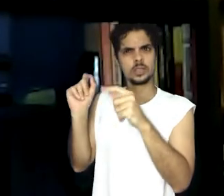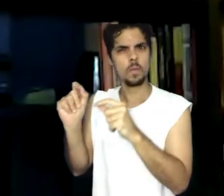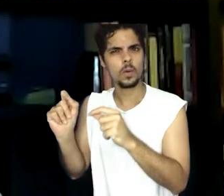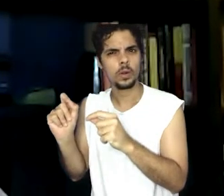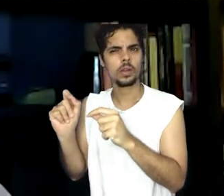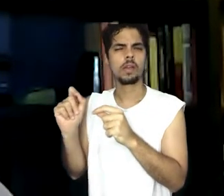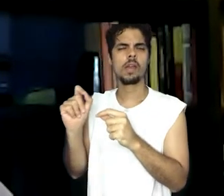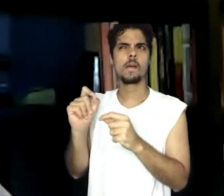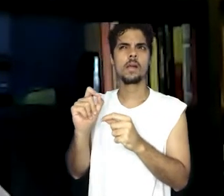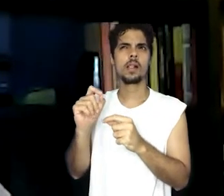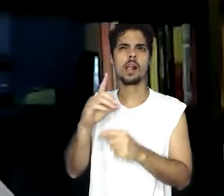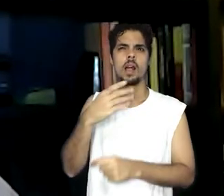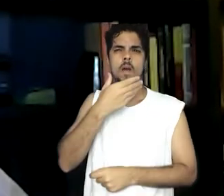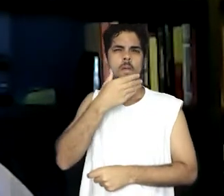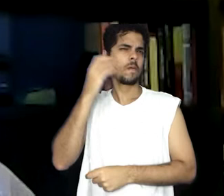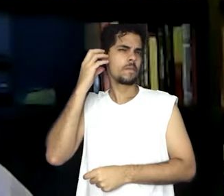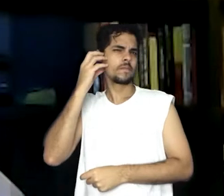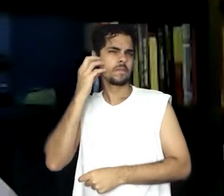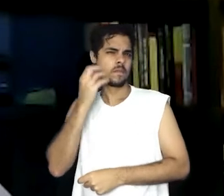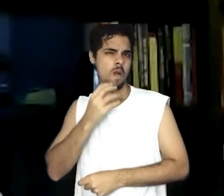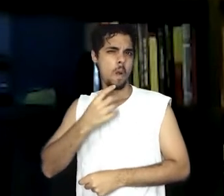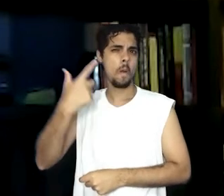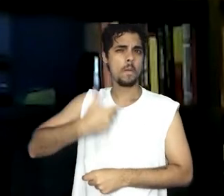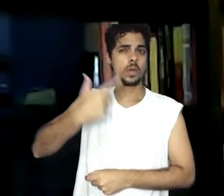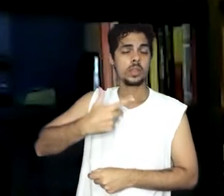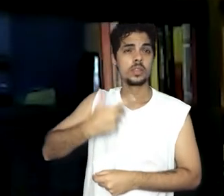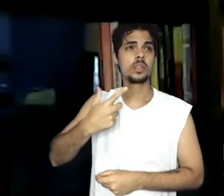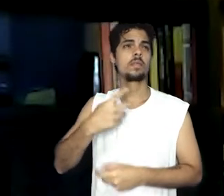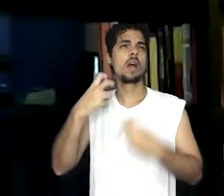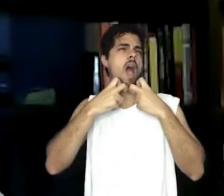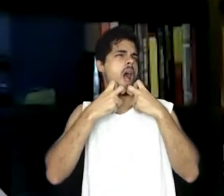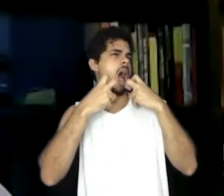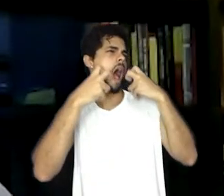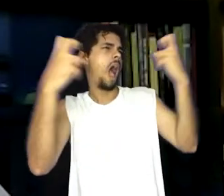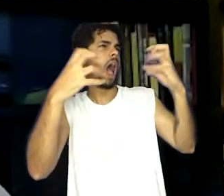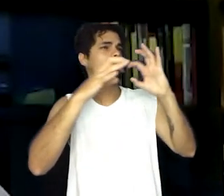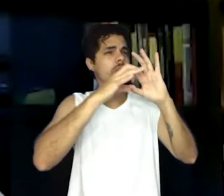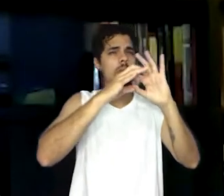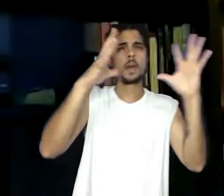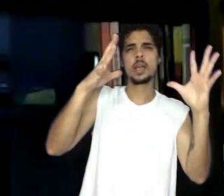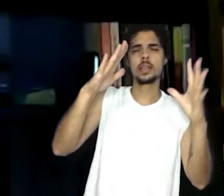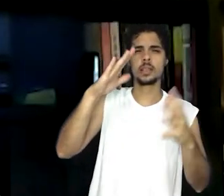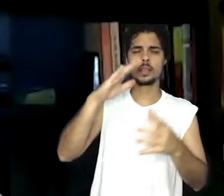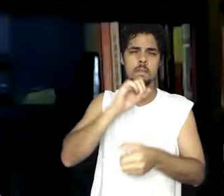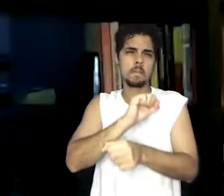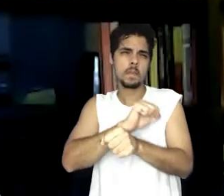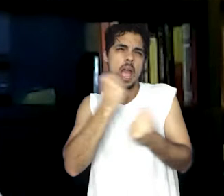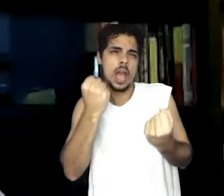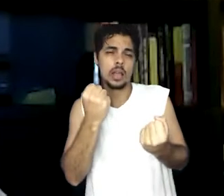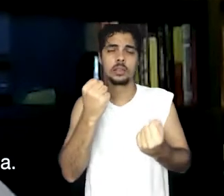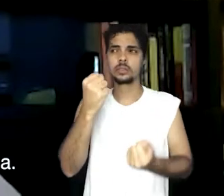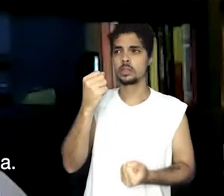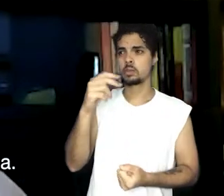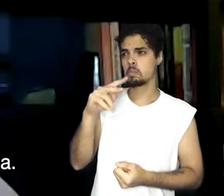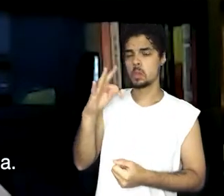1822 quando Dom Pedro fez a sua proclamação de independência ou morte lá nas margens do Ipiranga em São Paulo